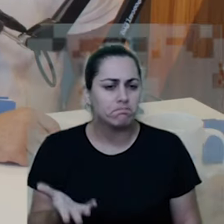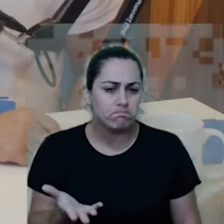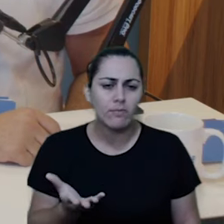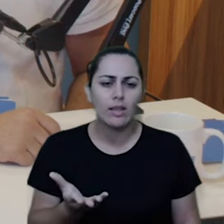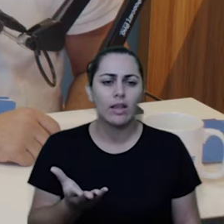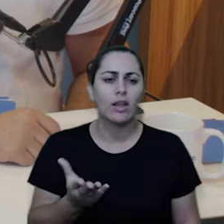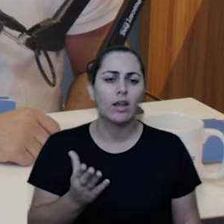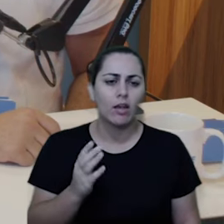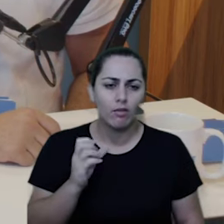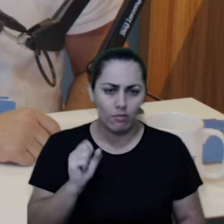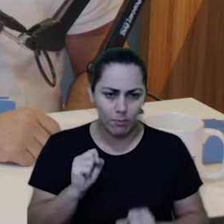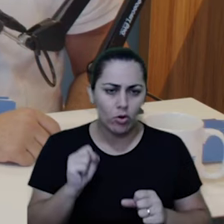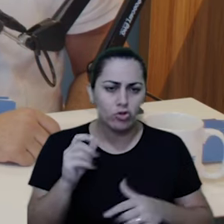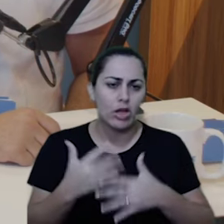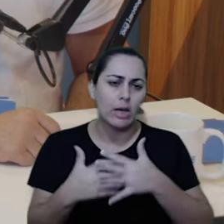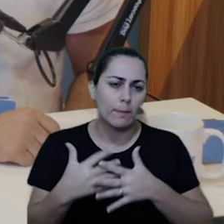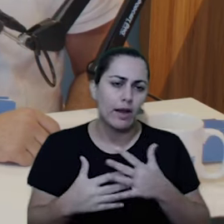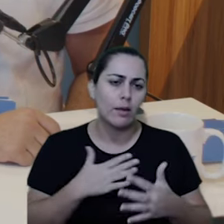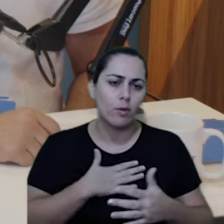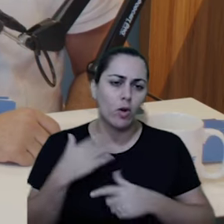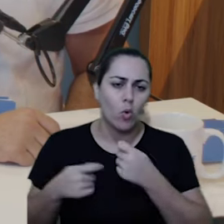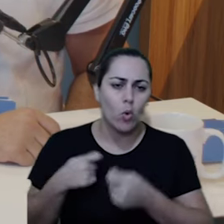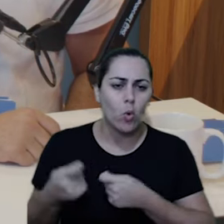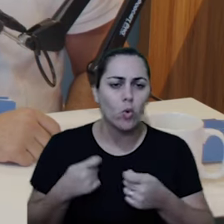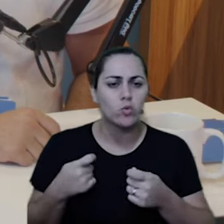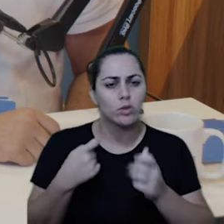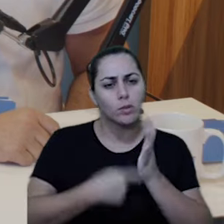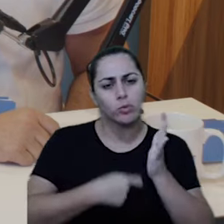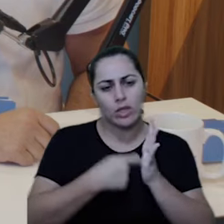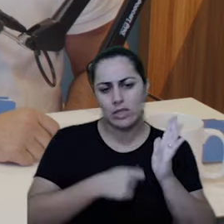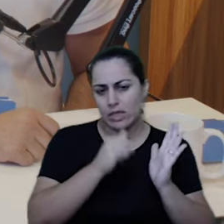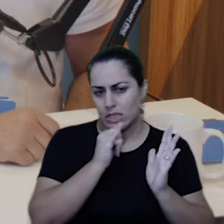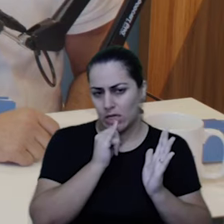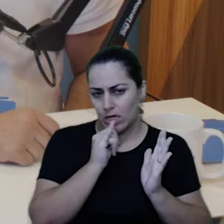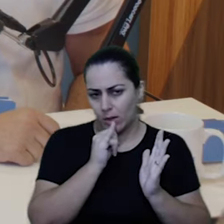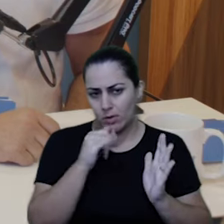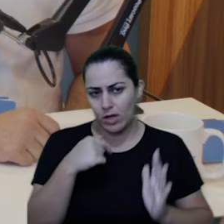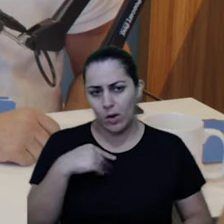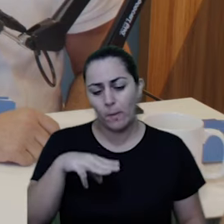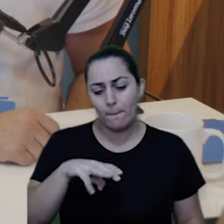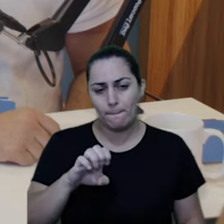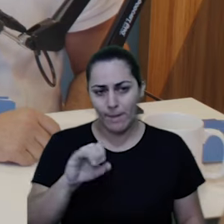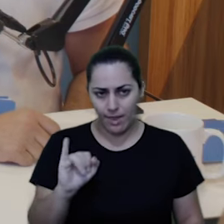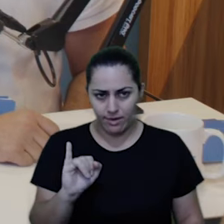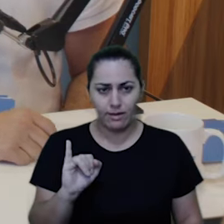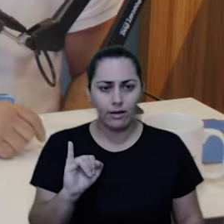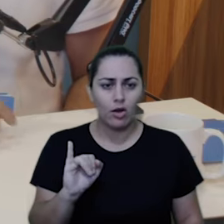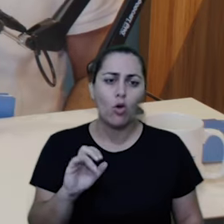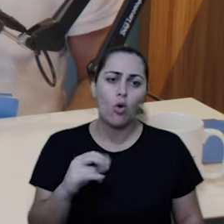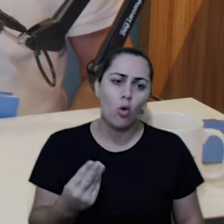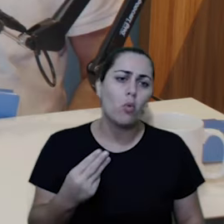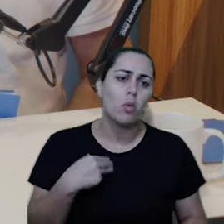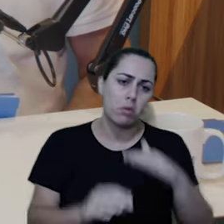vai de alguma forma afetar o meu negócio no sentido de tributação vamos supor que eu sou um mei tá